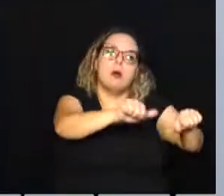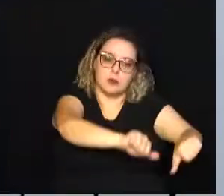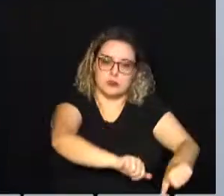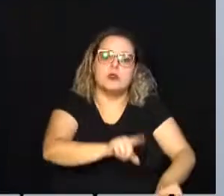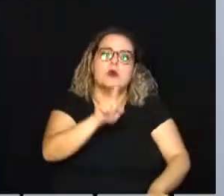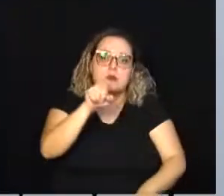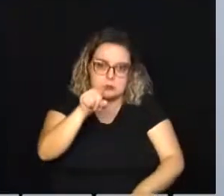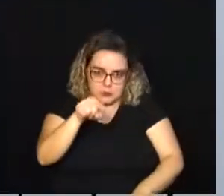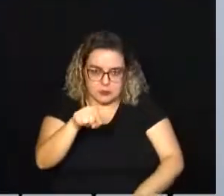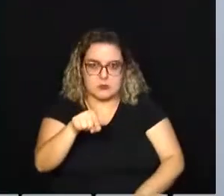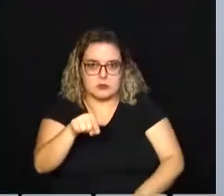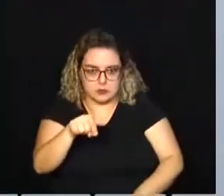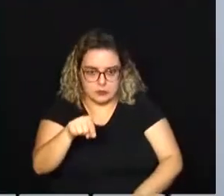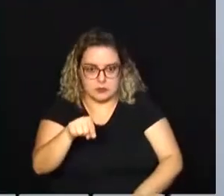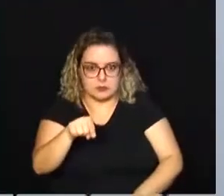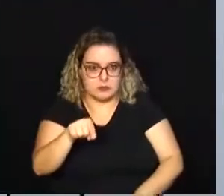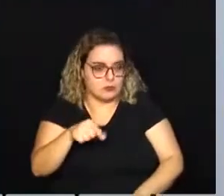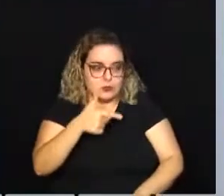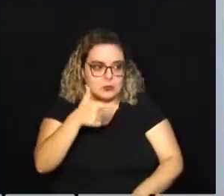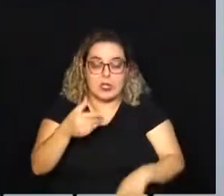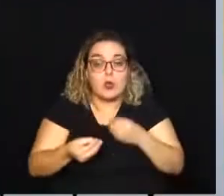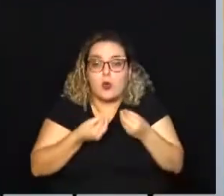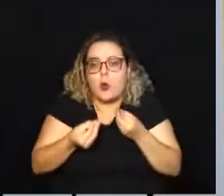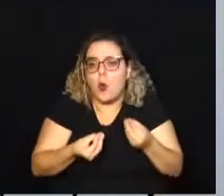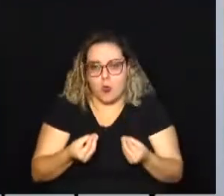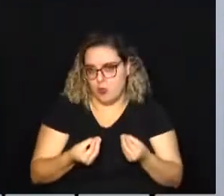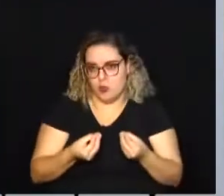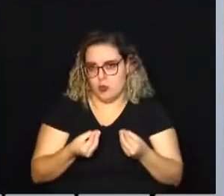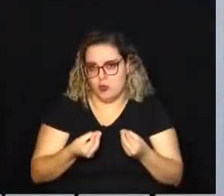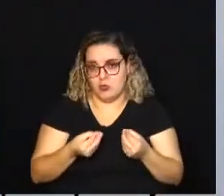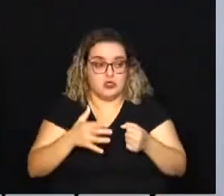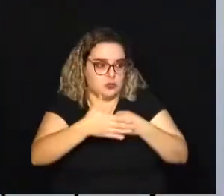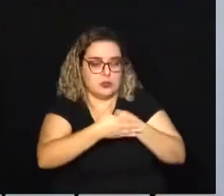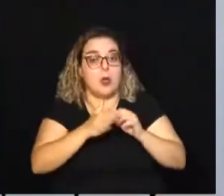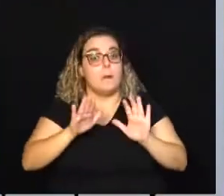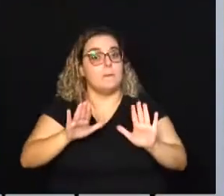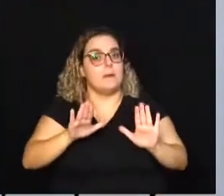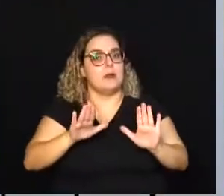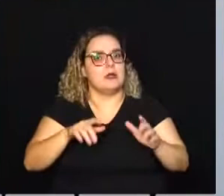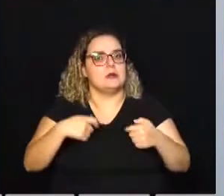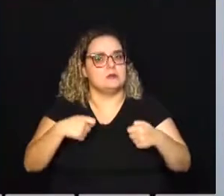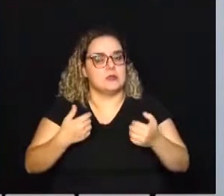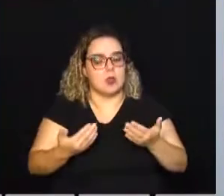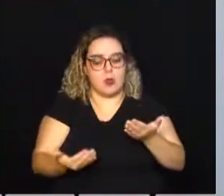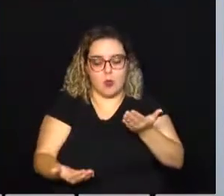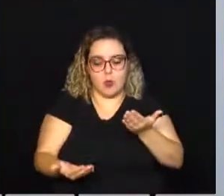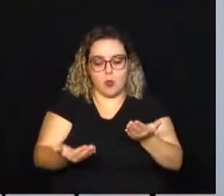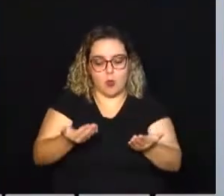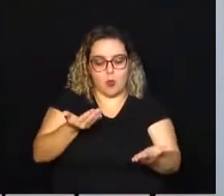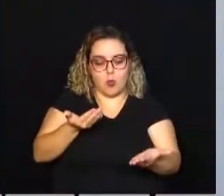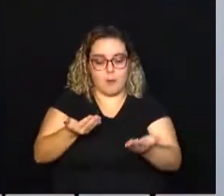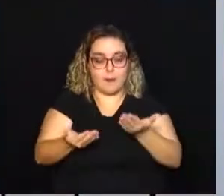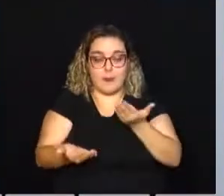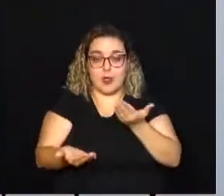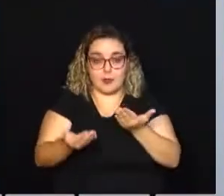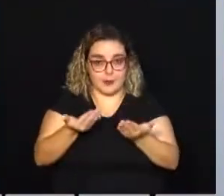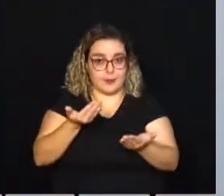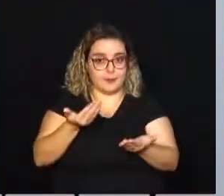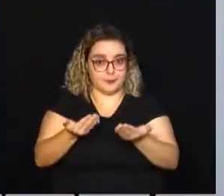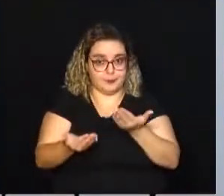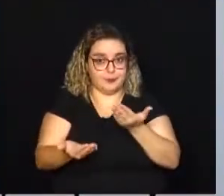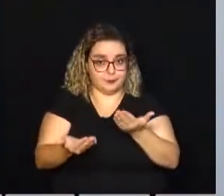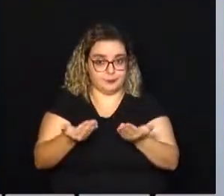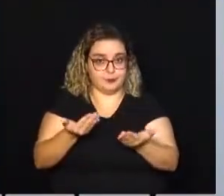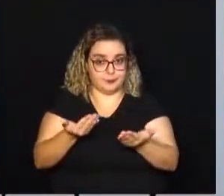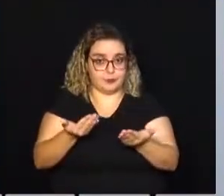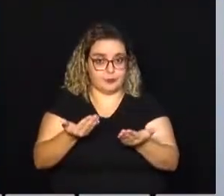adolescentes. Isso é inegável. O problema é você colocar na balança esses prejuízos com os